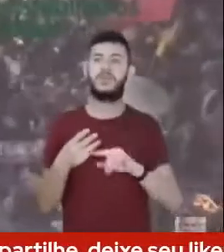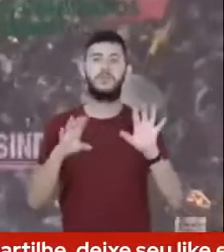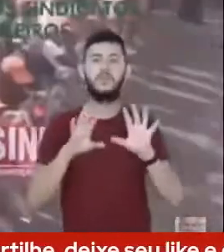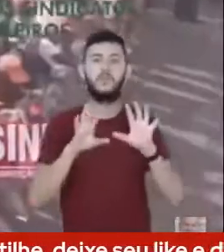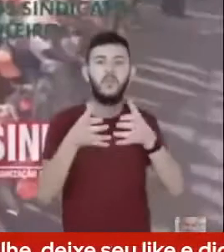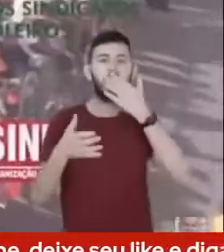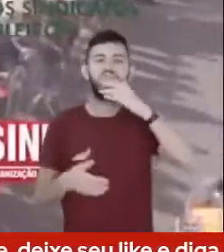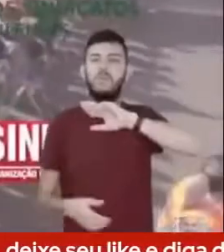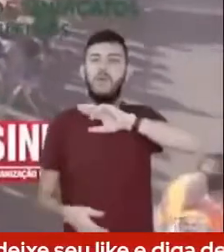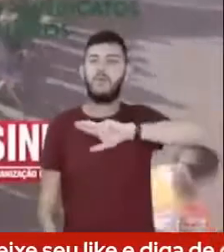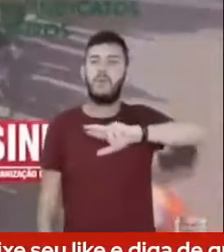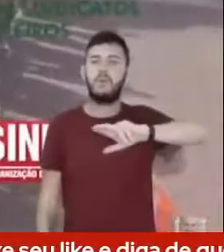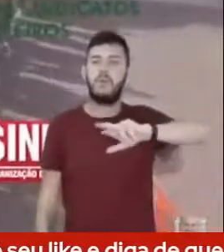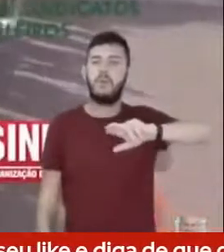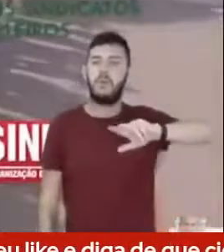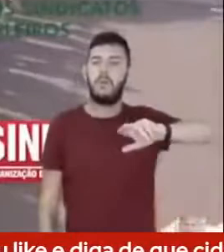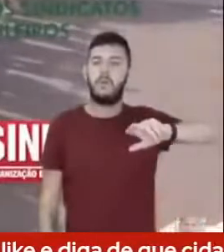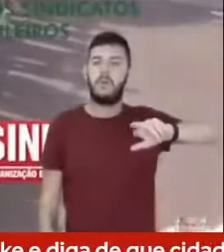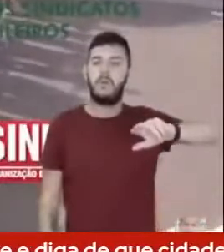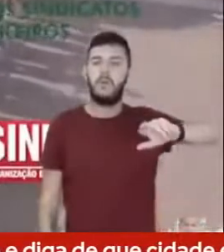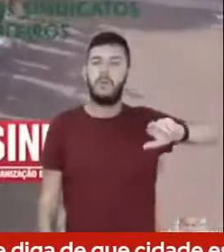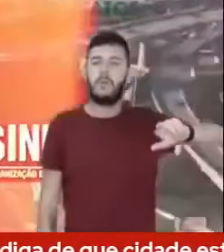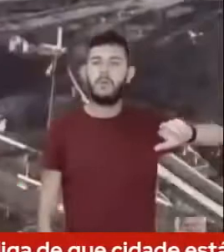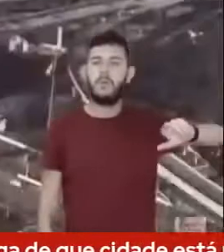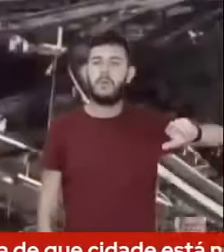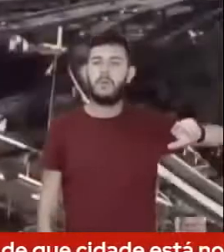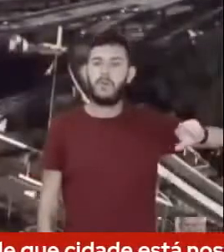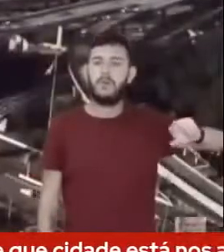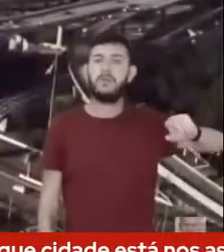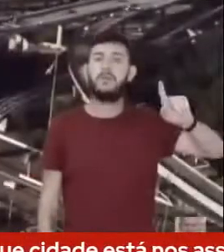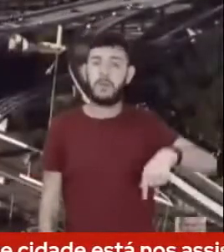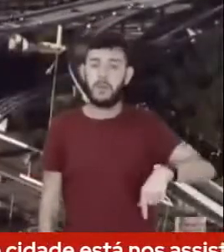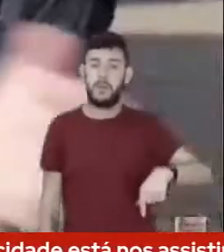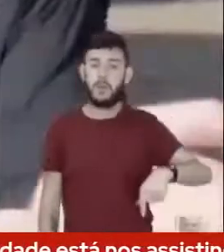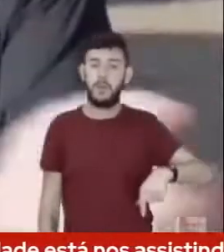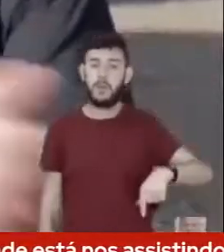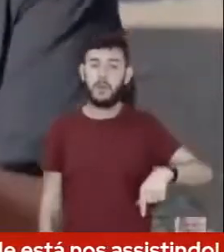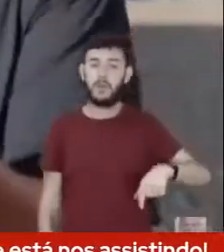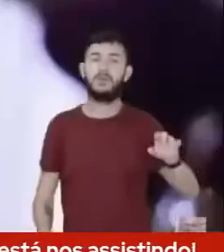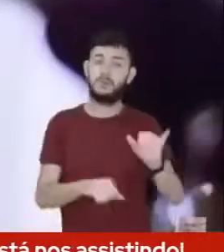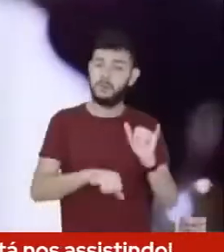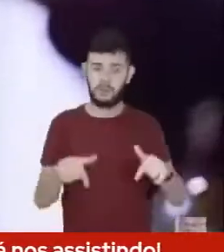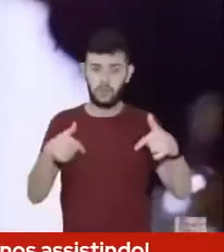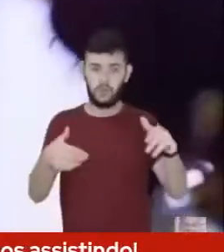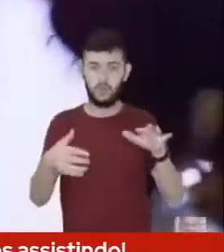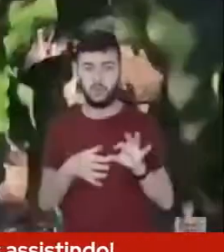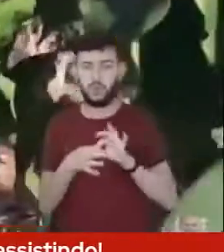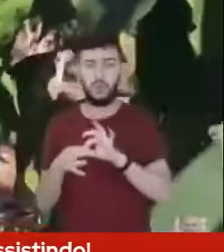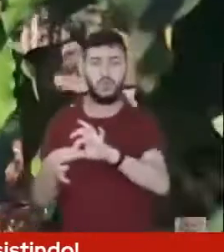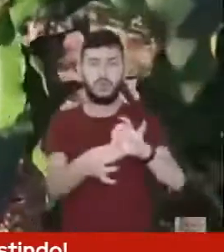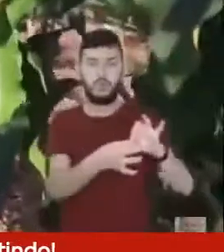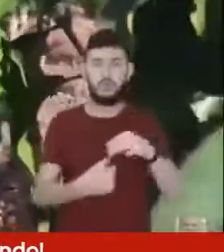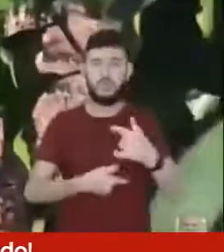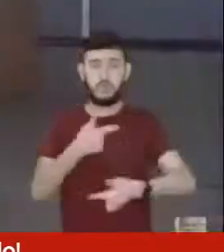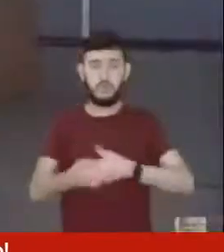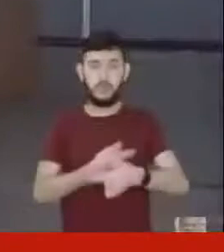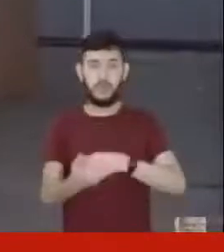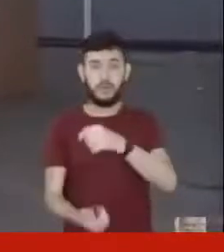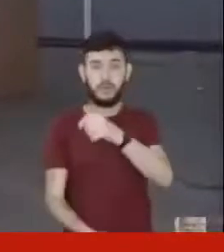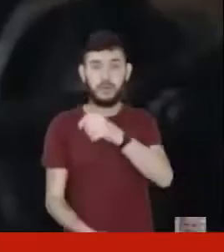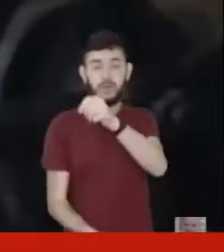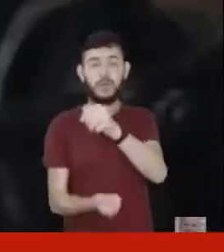Pública e a Intersindical Instrumento de Luta, unidas, construíram, com vocês, a pauta da classe